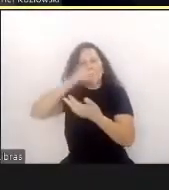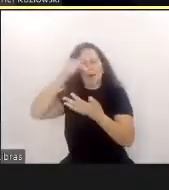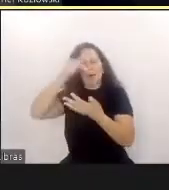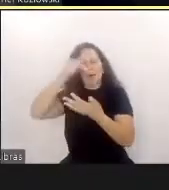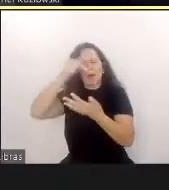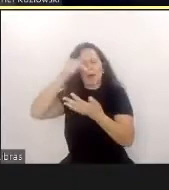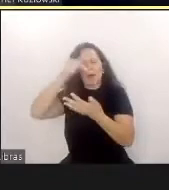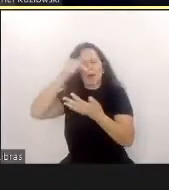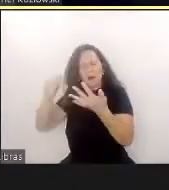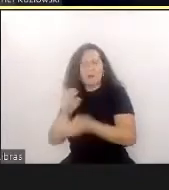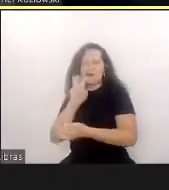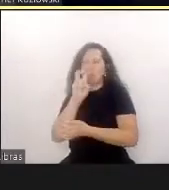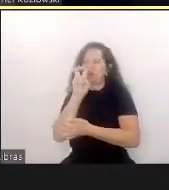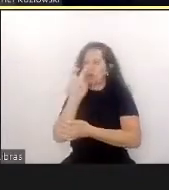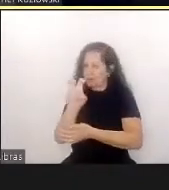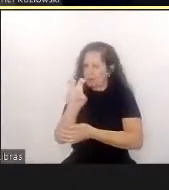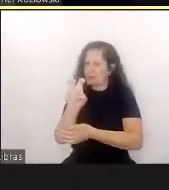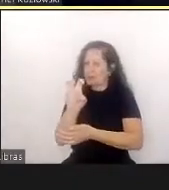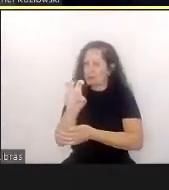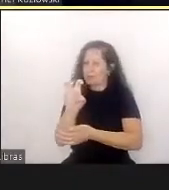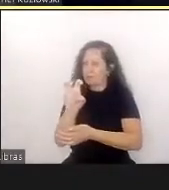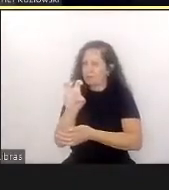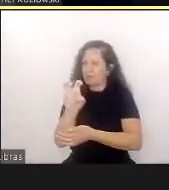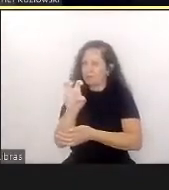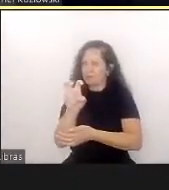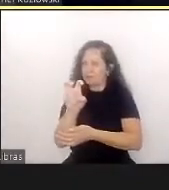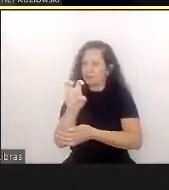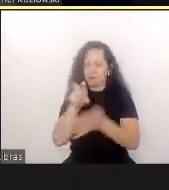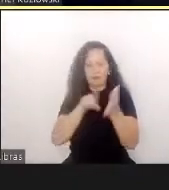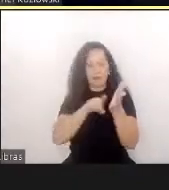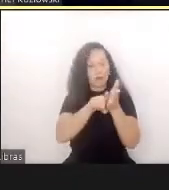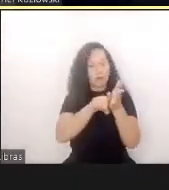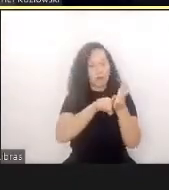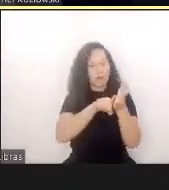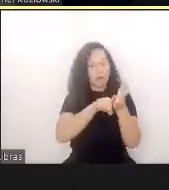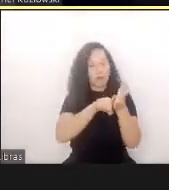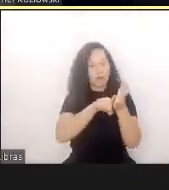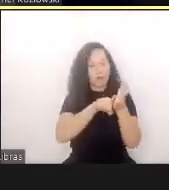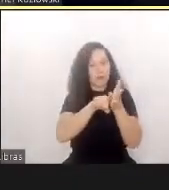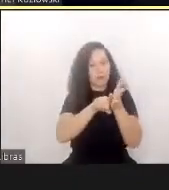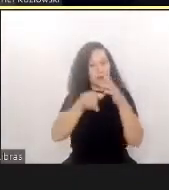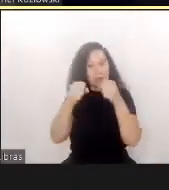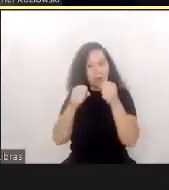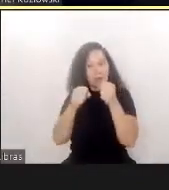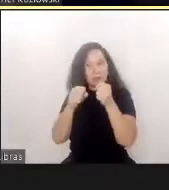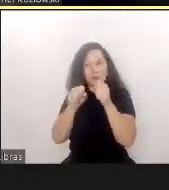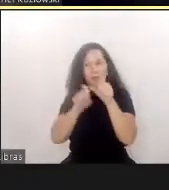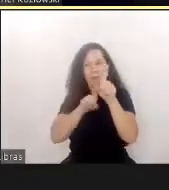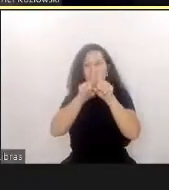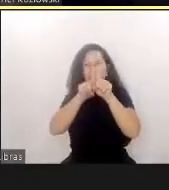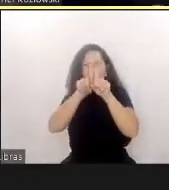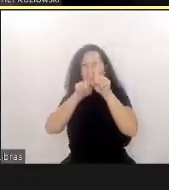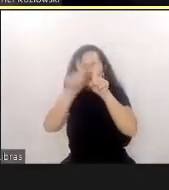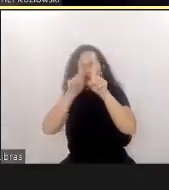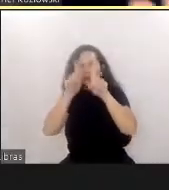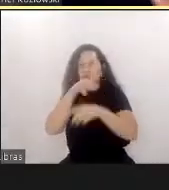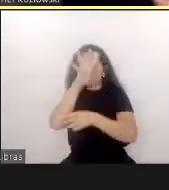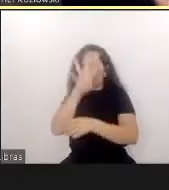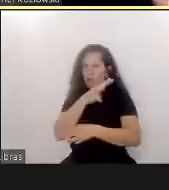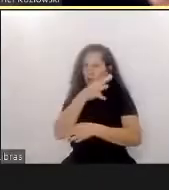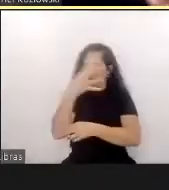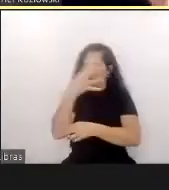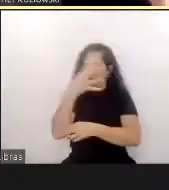tornar invisível. E foi uma pesquisa que dependeu muito de uma análise gráfica, particularmente levando em conta como esses projetos